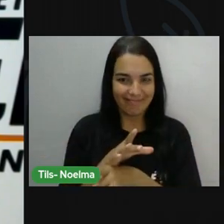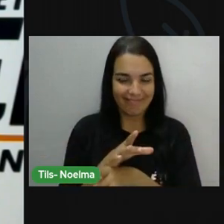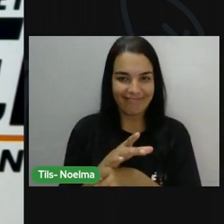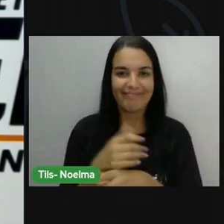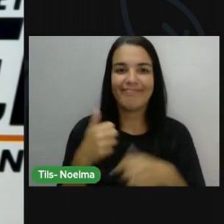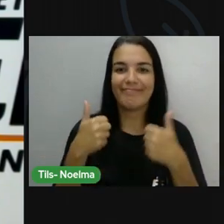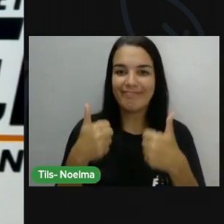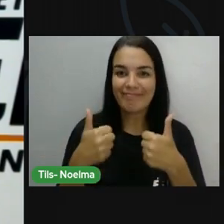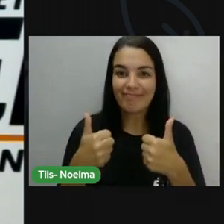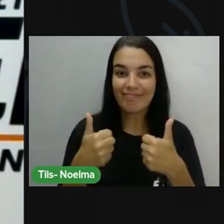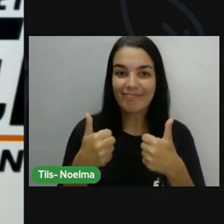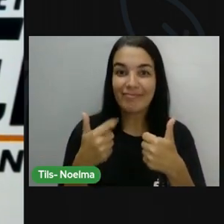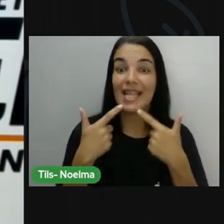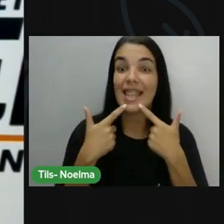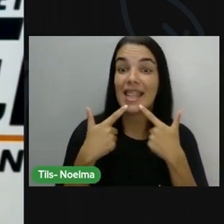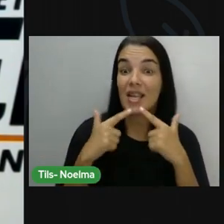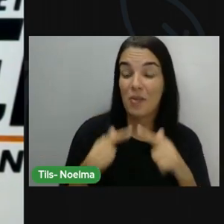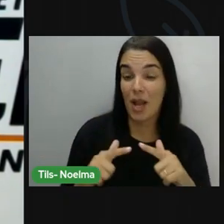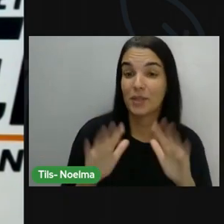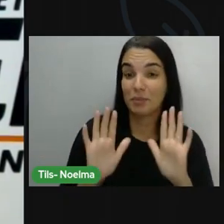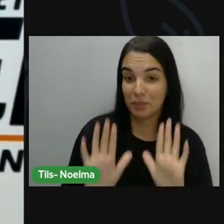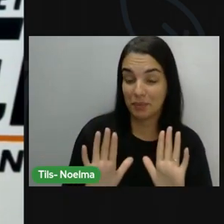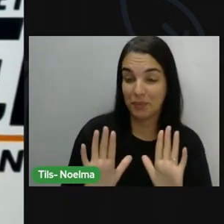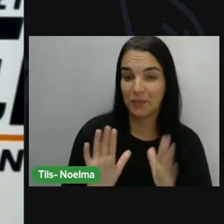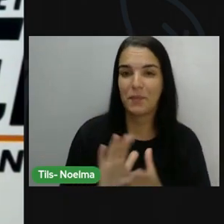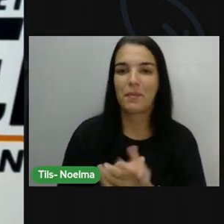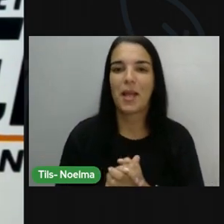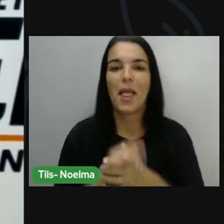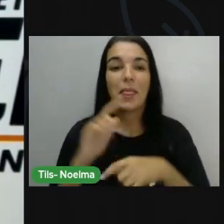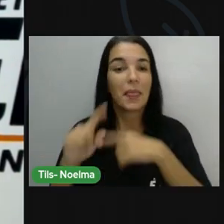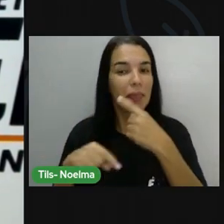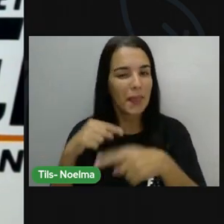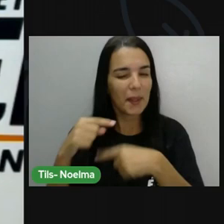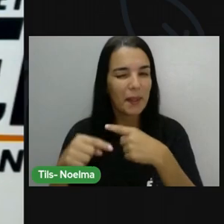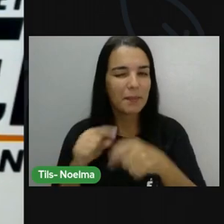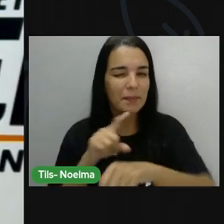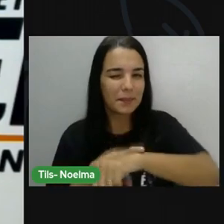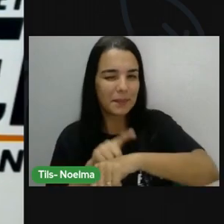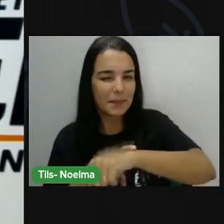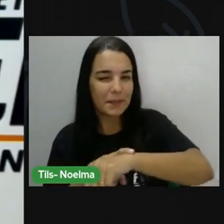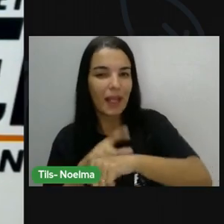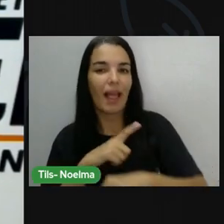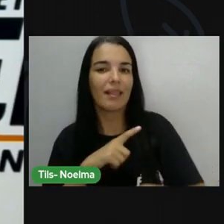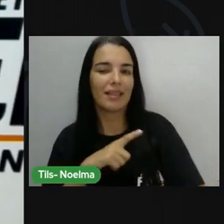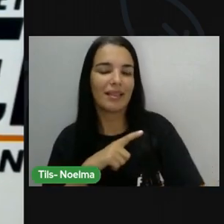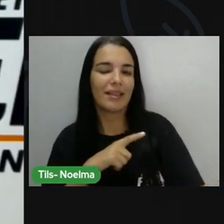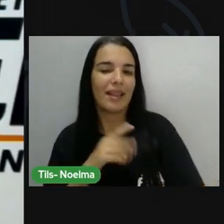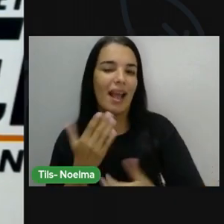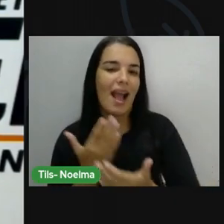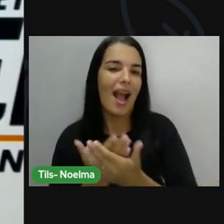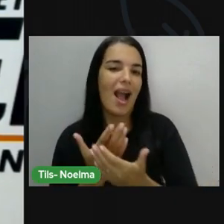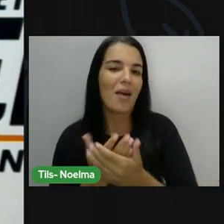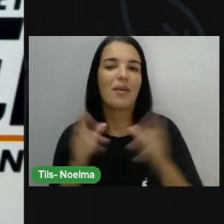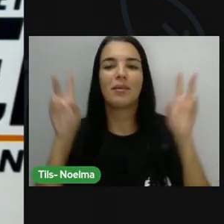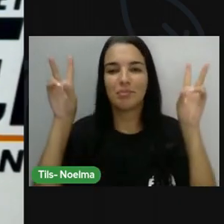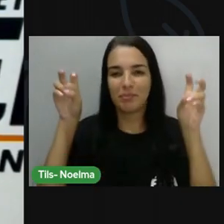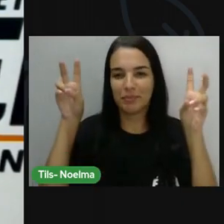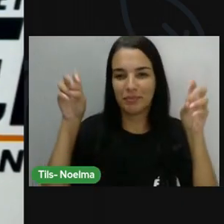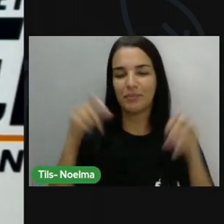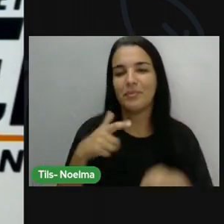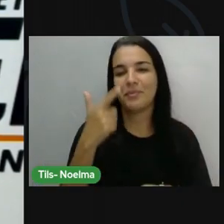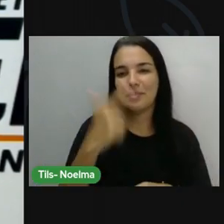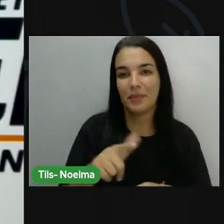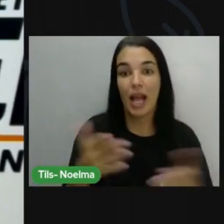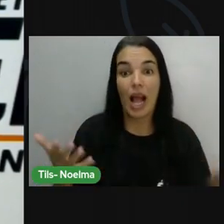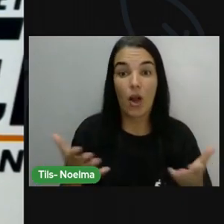encerra por aqui, a aula de linguagens, tá? Se encerra aqui, mas daqui a pouquinho a prova vem com mais uma aula. Aproveite